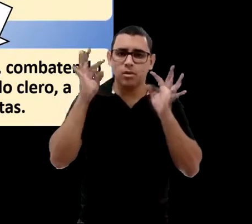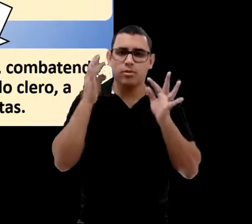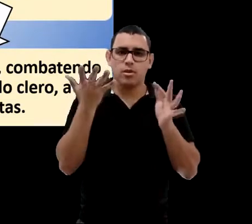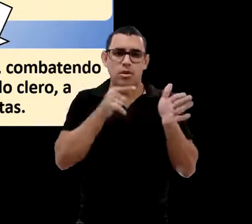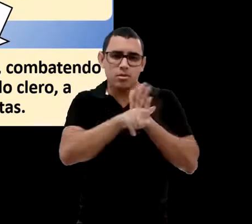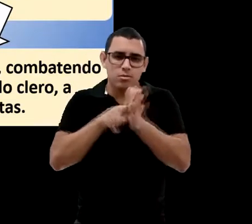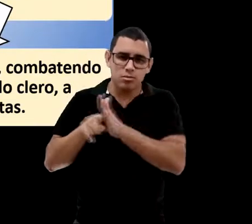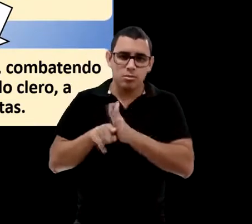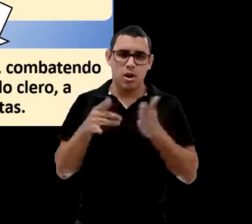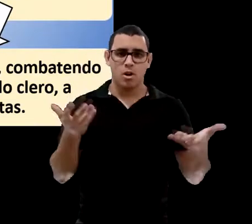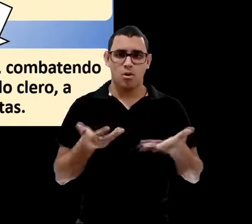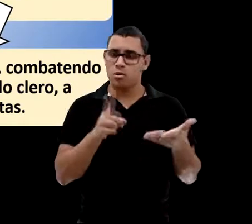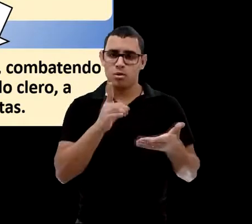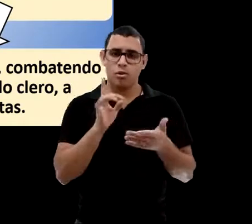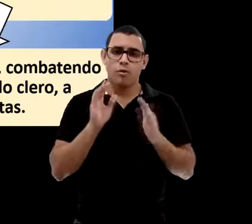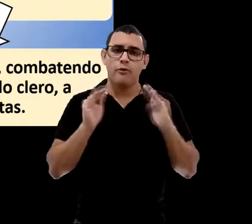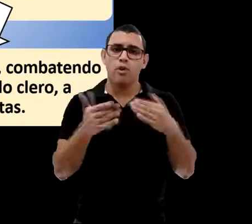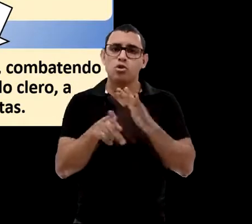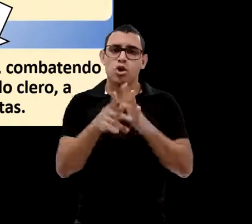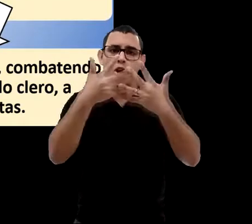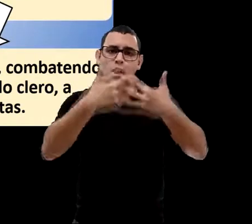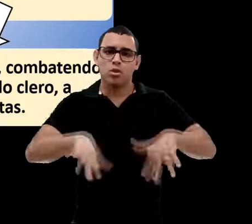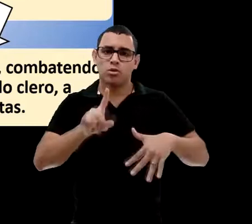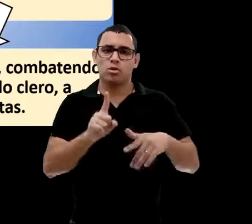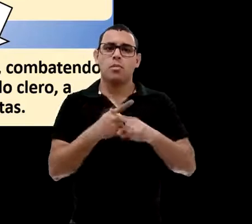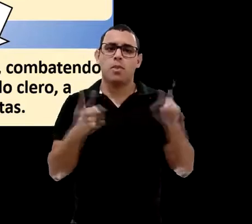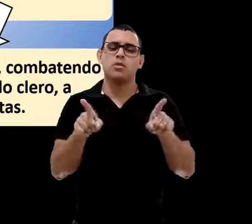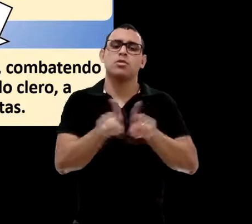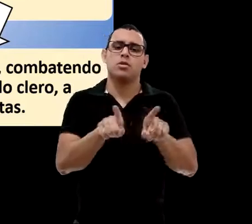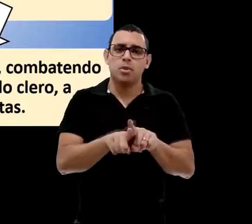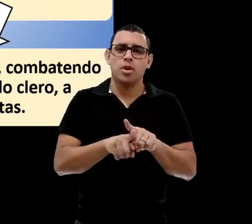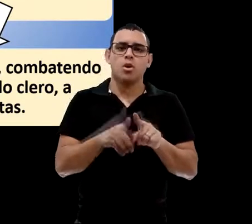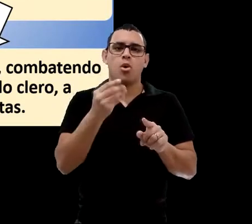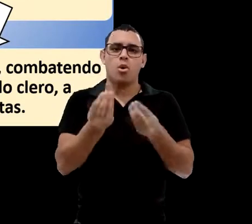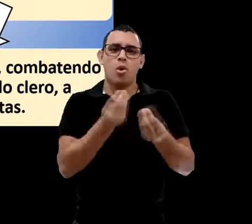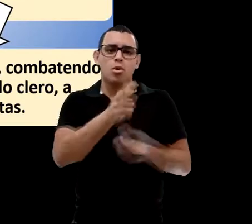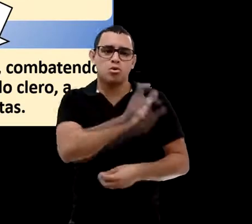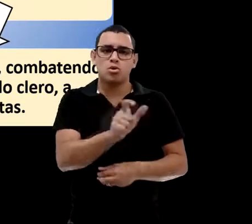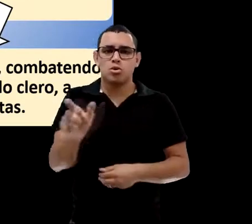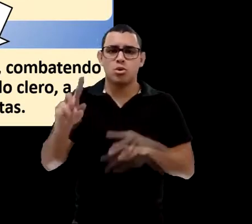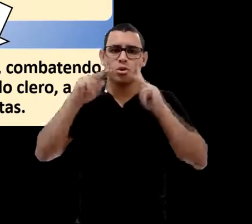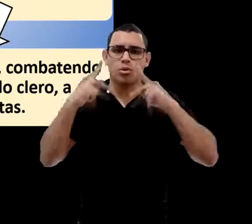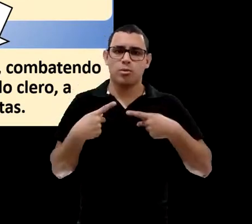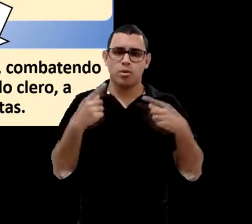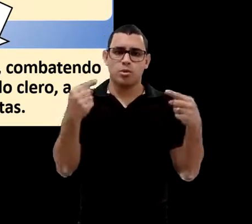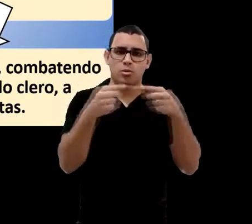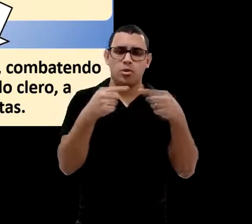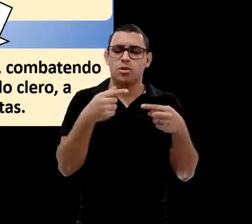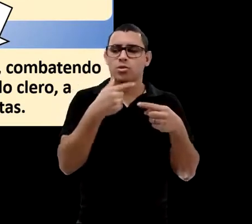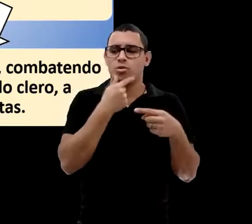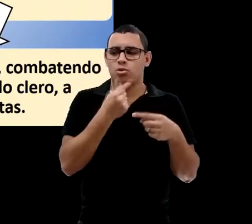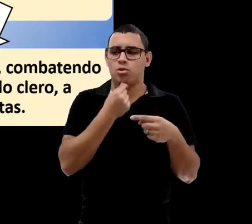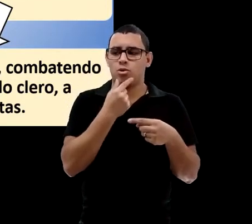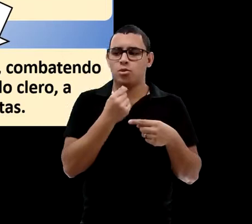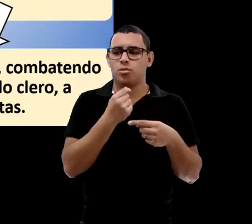pretendiam realizar, né? Examinar agora não as questões da natureza, mas as instituições humanas, com a racionalidade